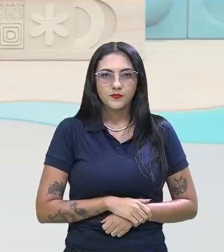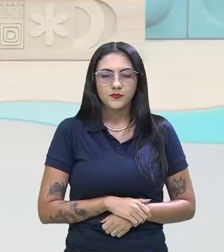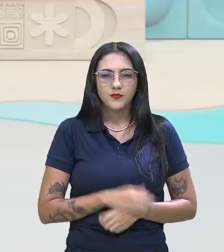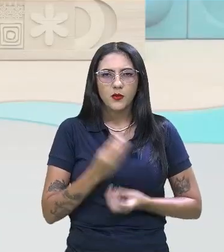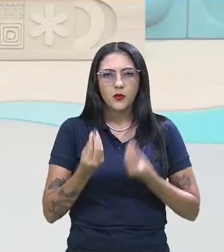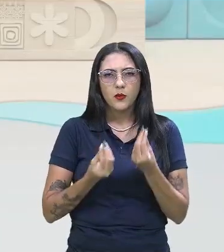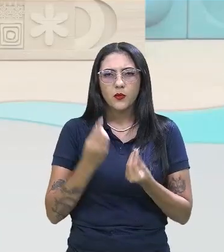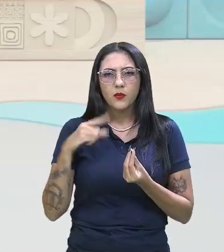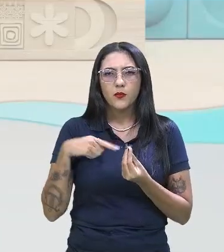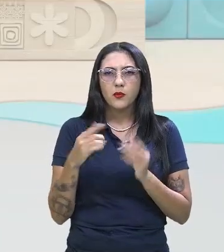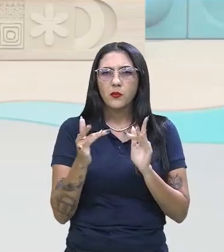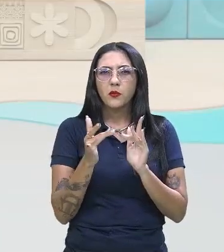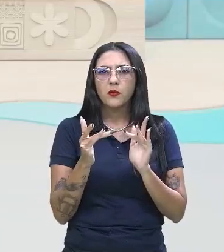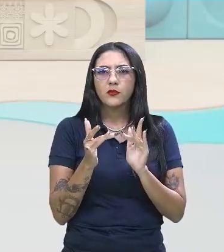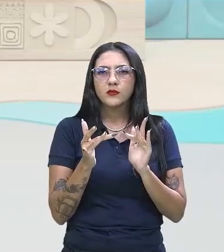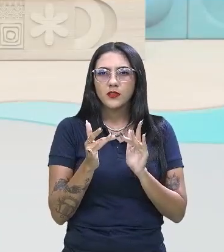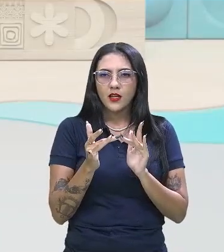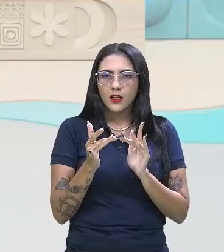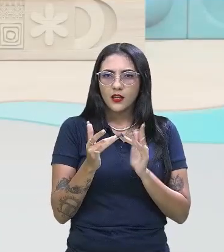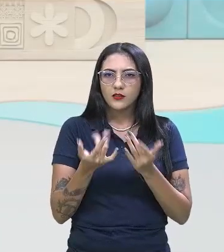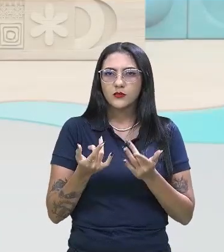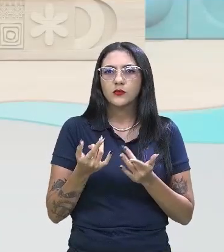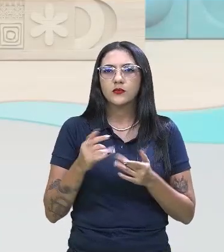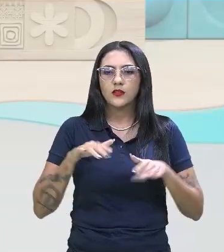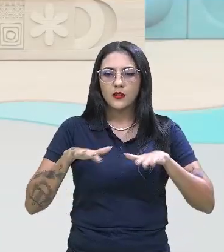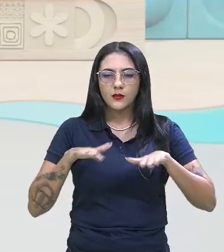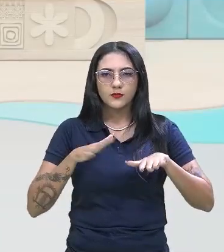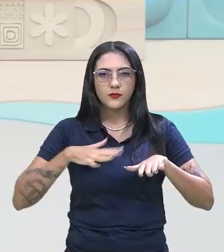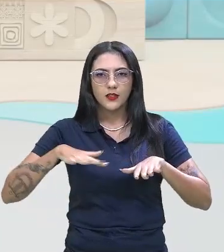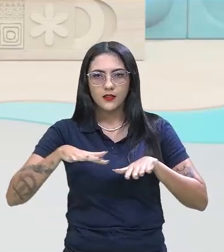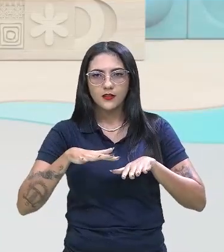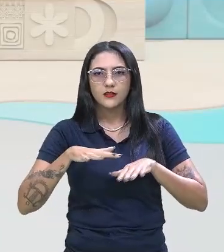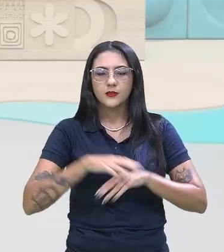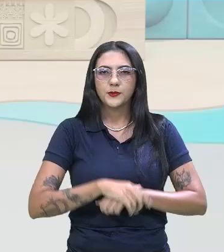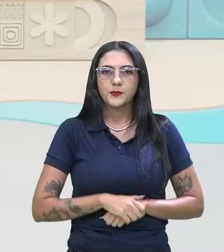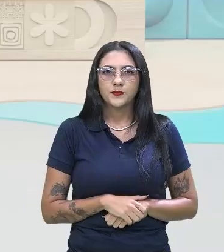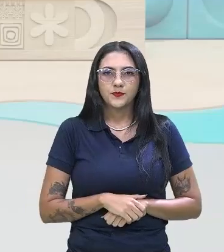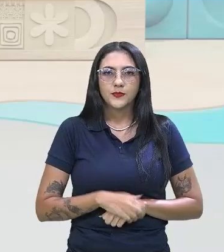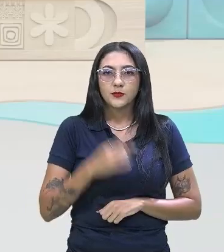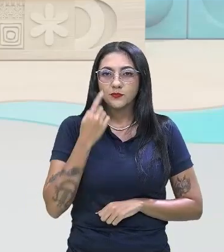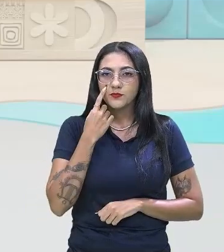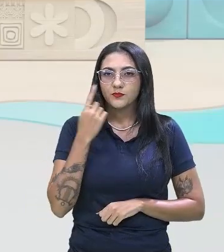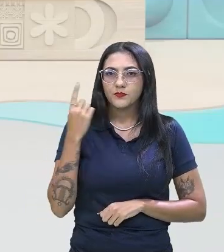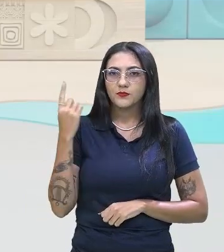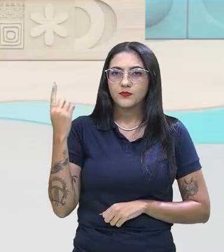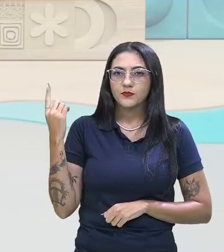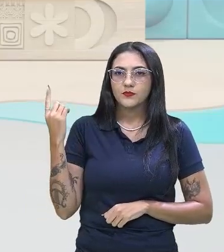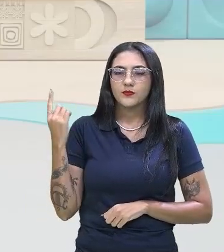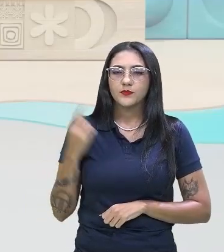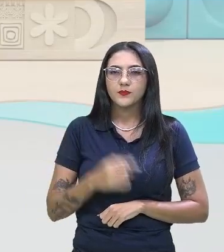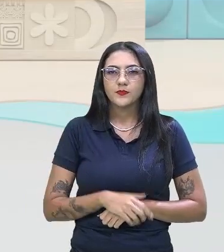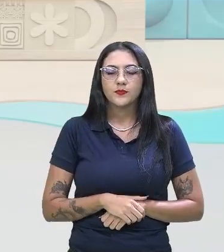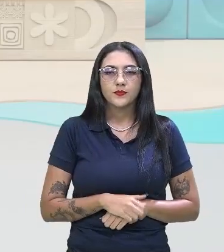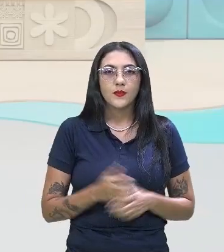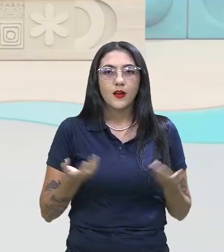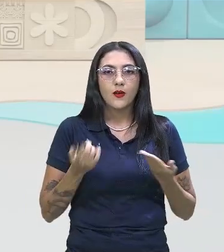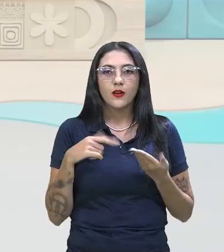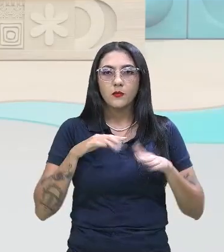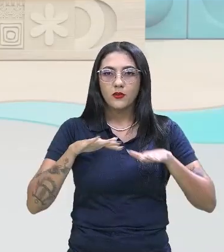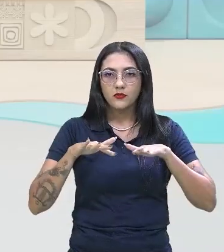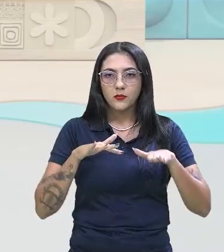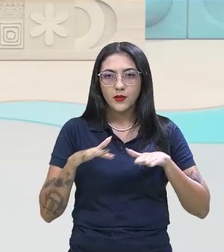aí a forma de conduzir a bola utilizando o taco. Então, a condução é a ação de movimentar a bola